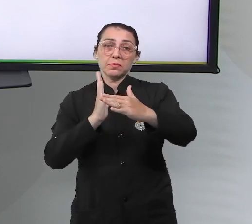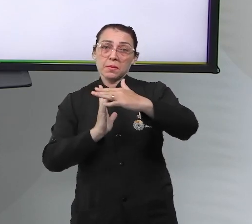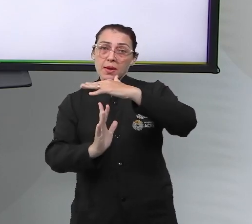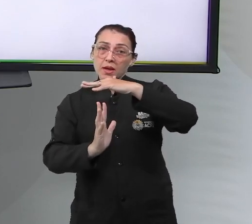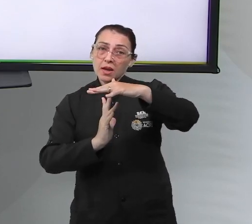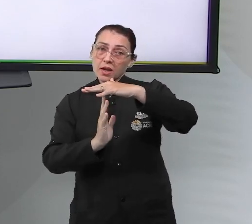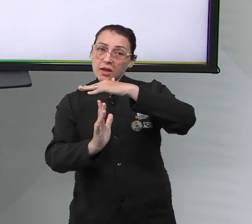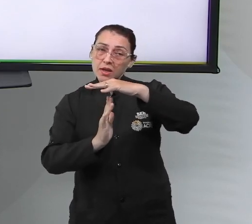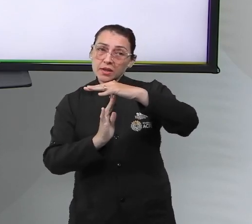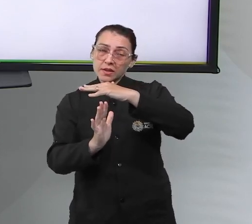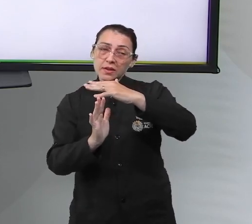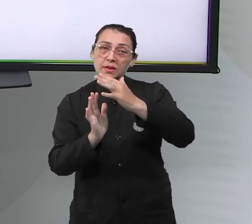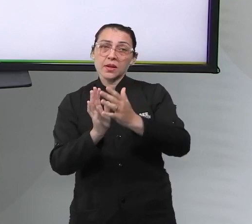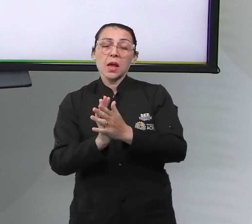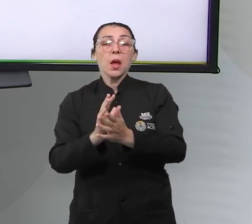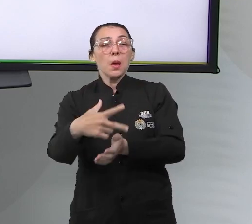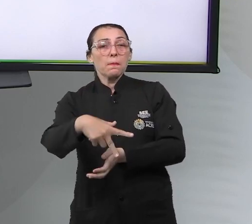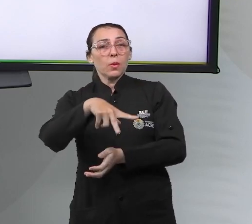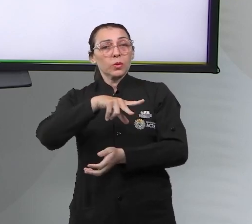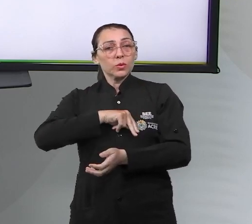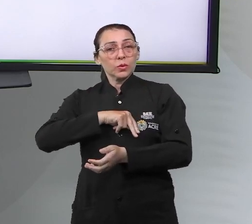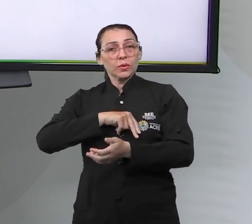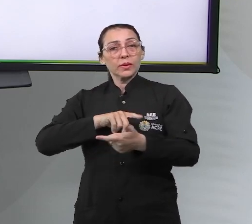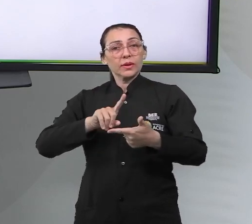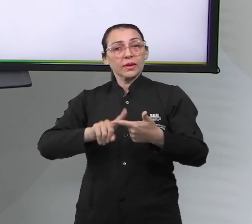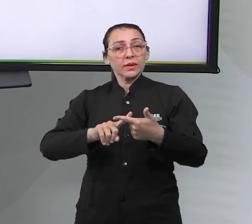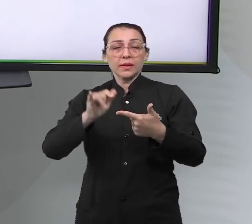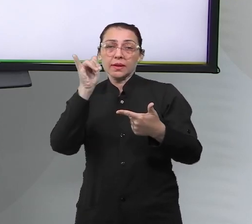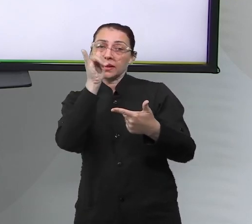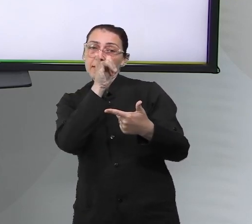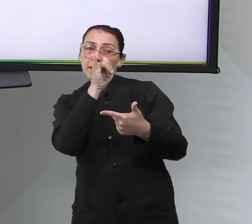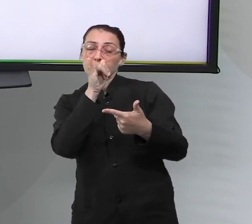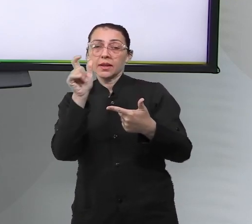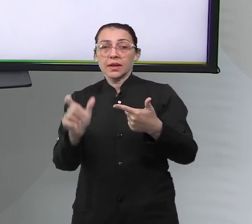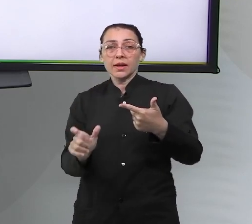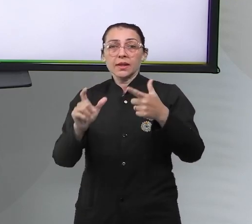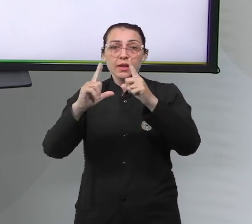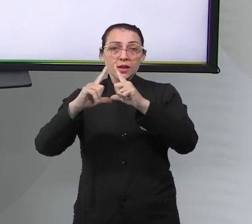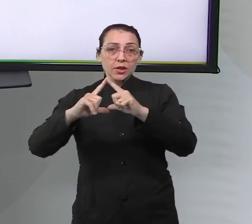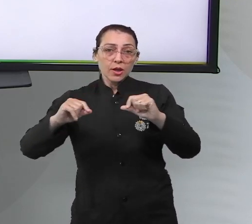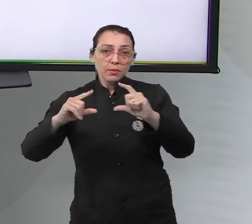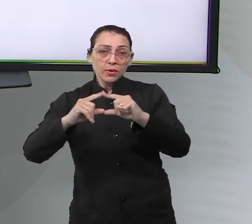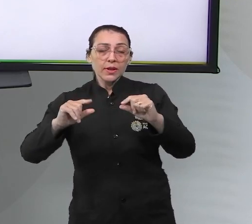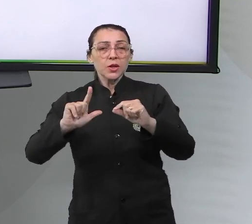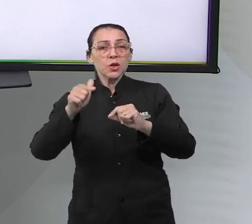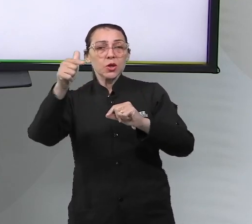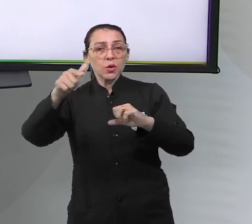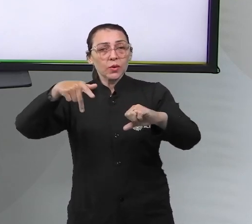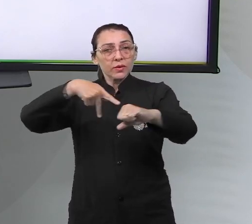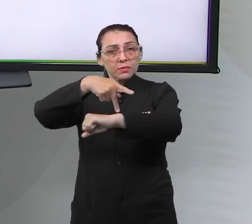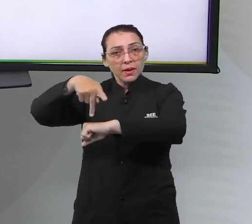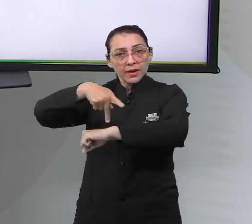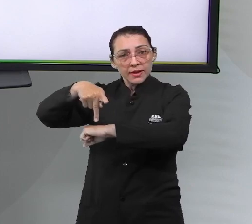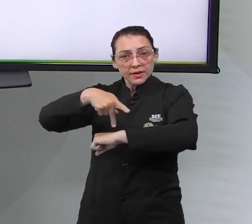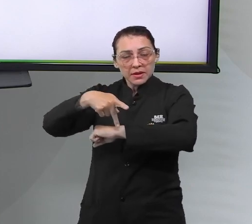imigrantes. Sejam eles portugueses, italianos, japoneses e outras